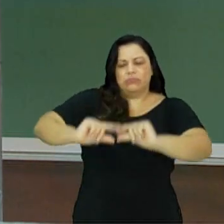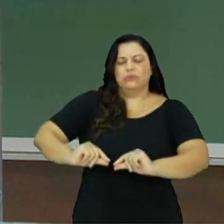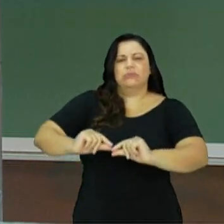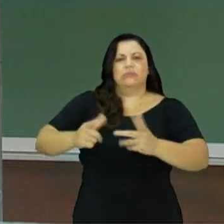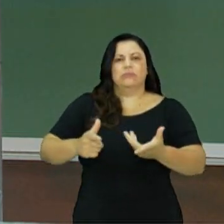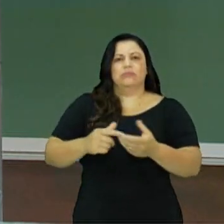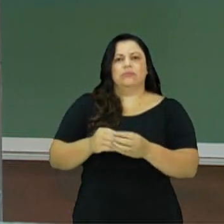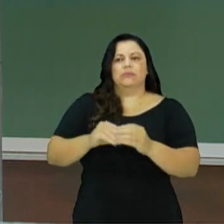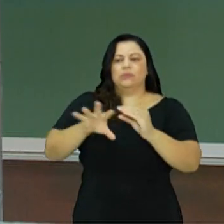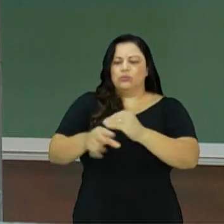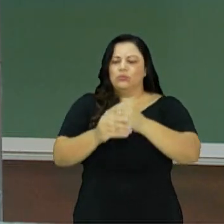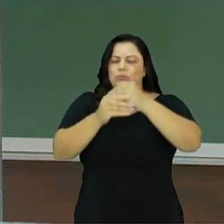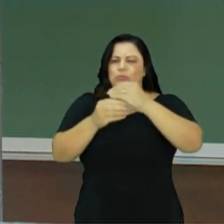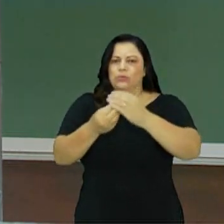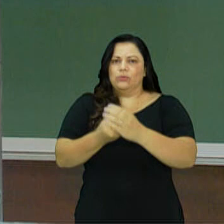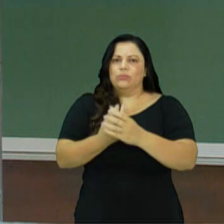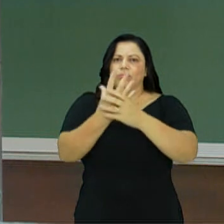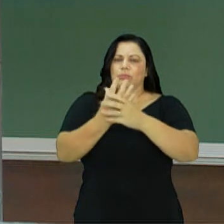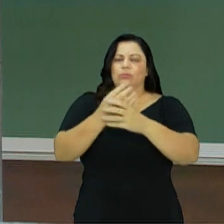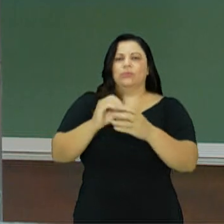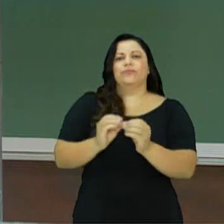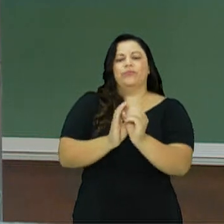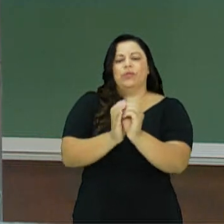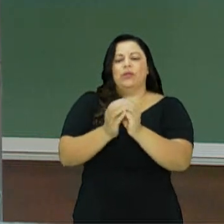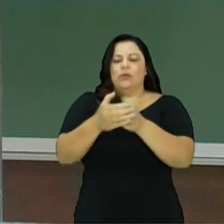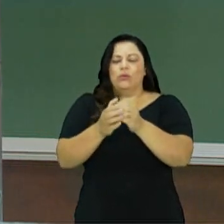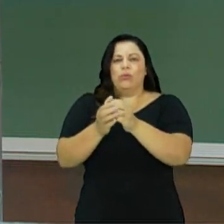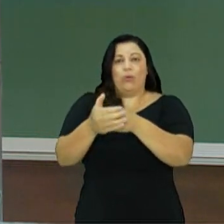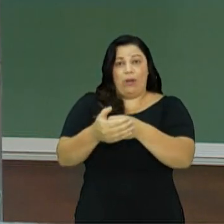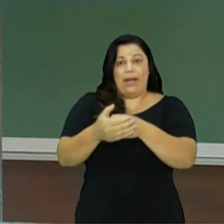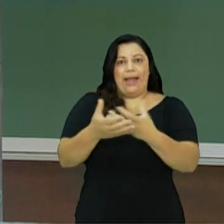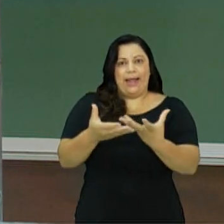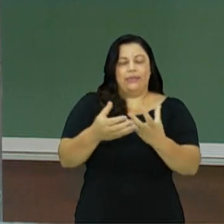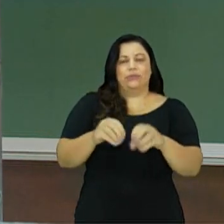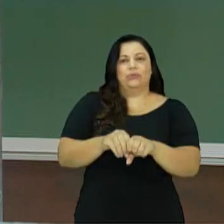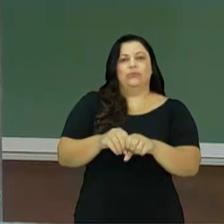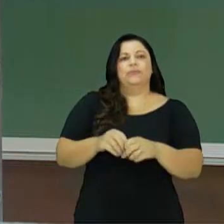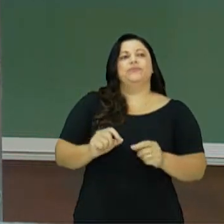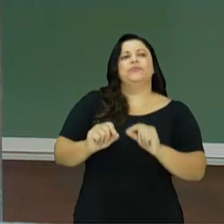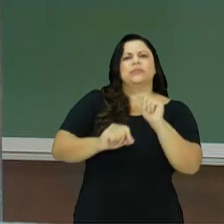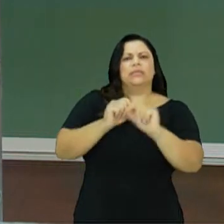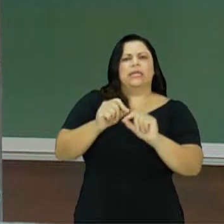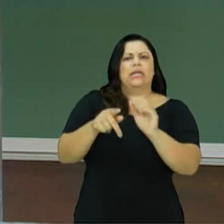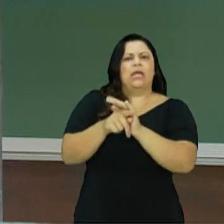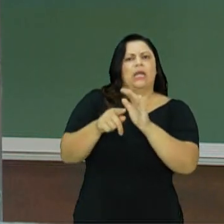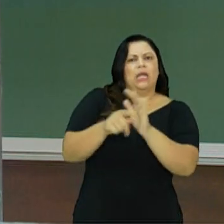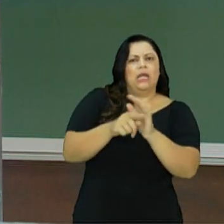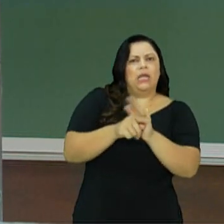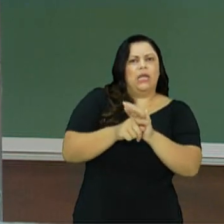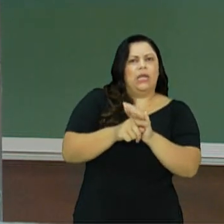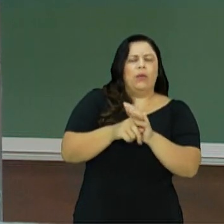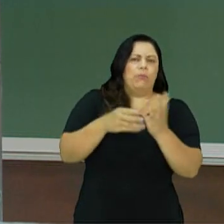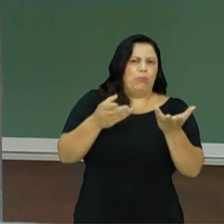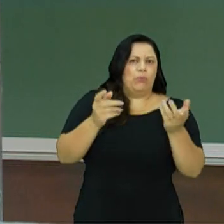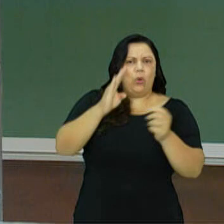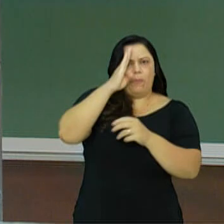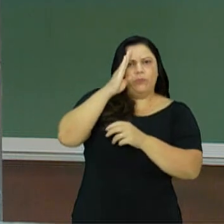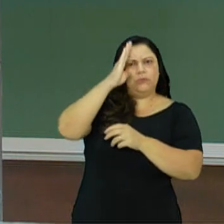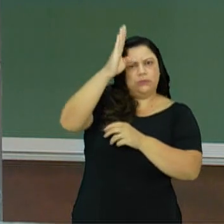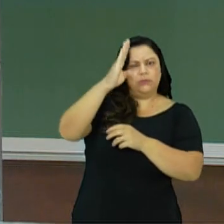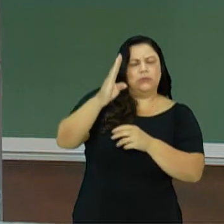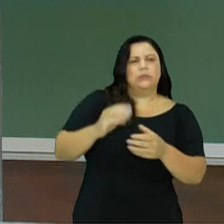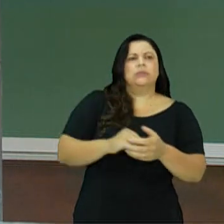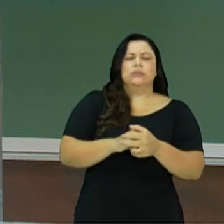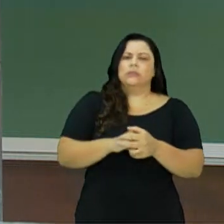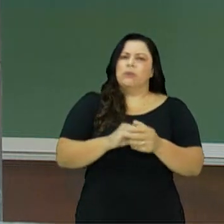de regeneração, ele consome o colágeno, ele é o responsável por tirar ali aquele excesso